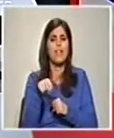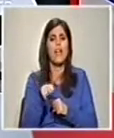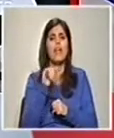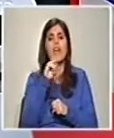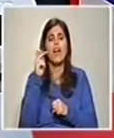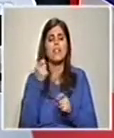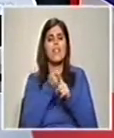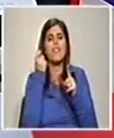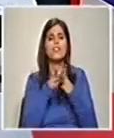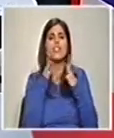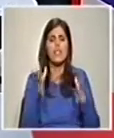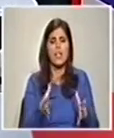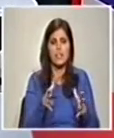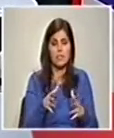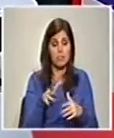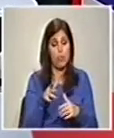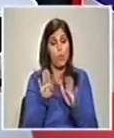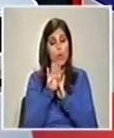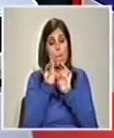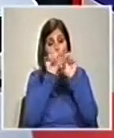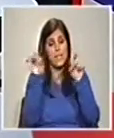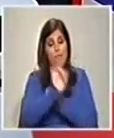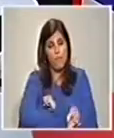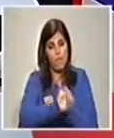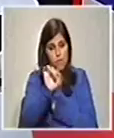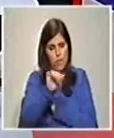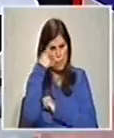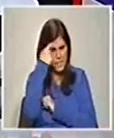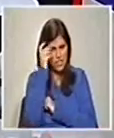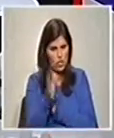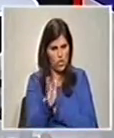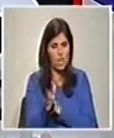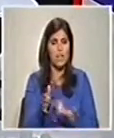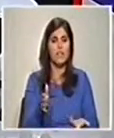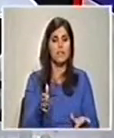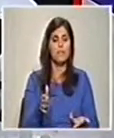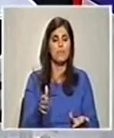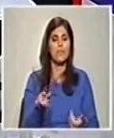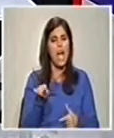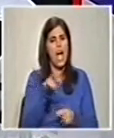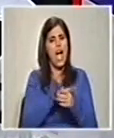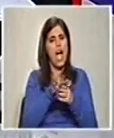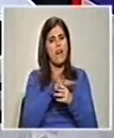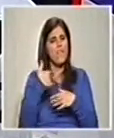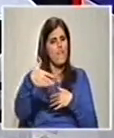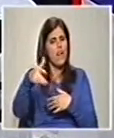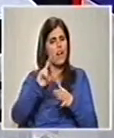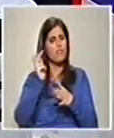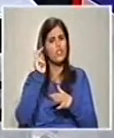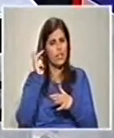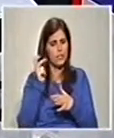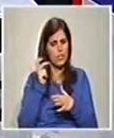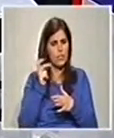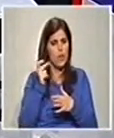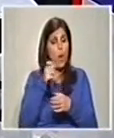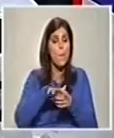desafios ao nível da Microsoft, se tem isso pensado, que este setor vai ter nos próximos anos? Ele é um setor